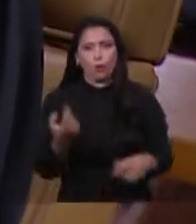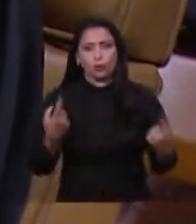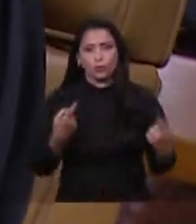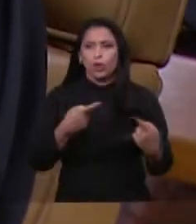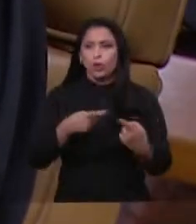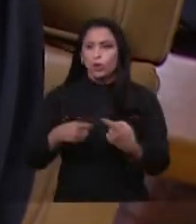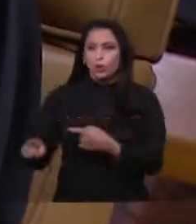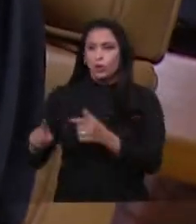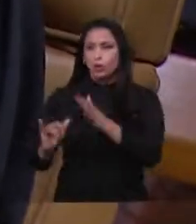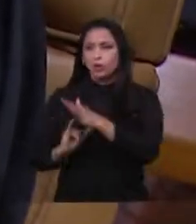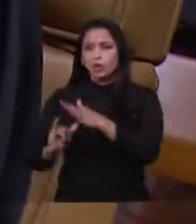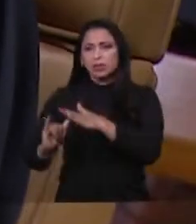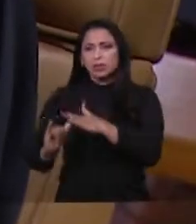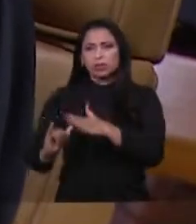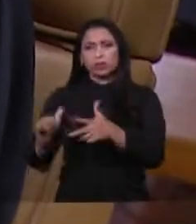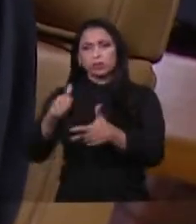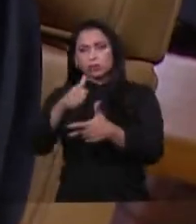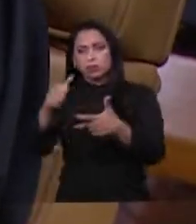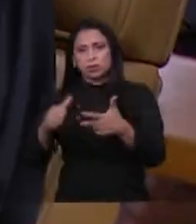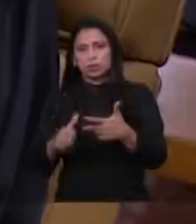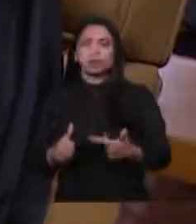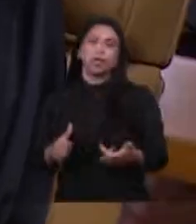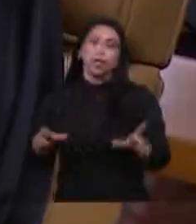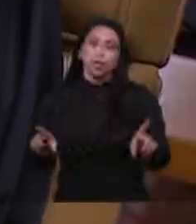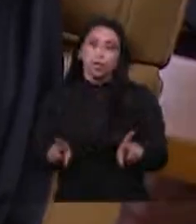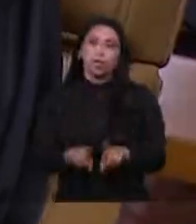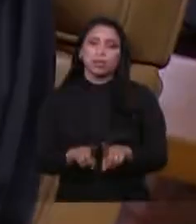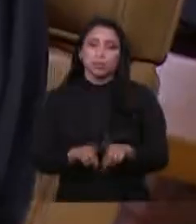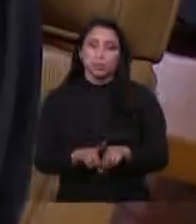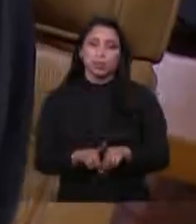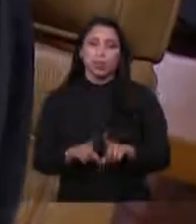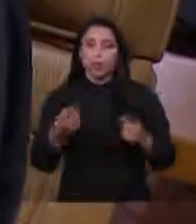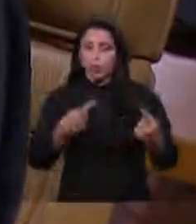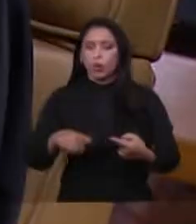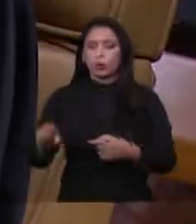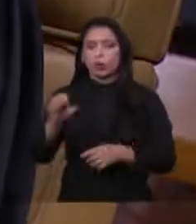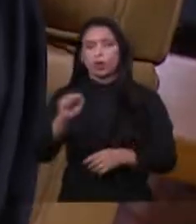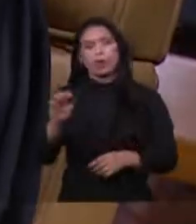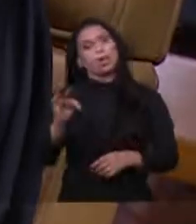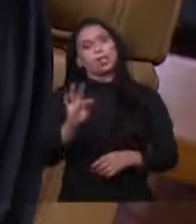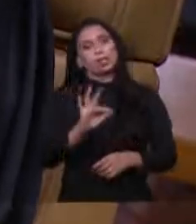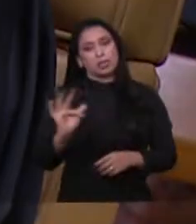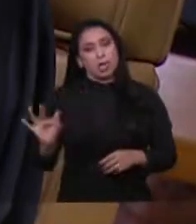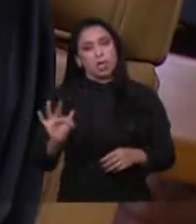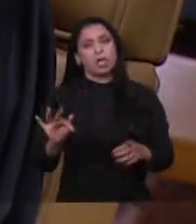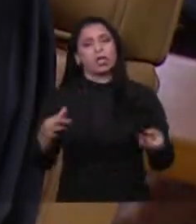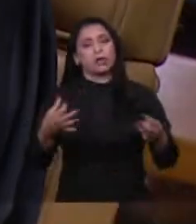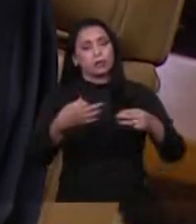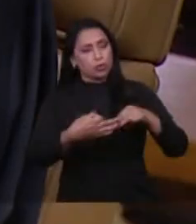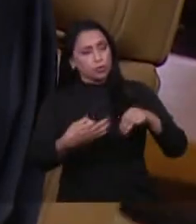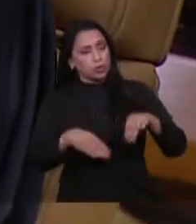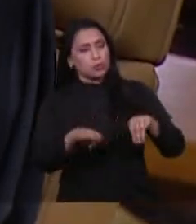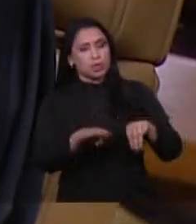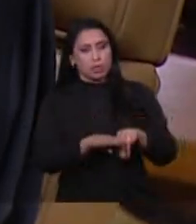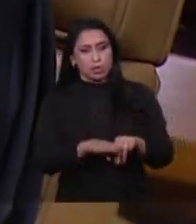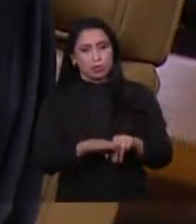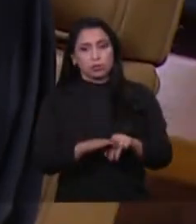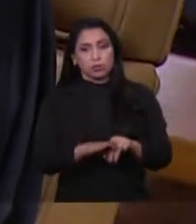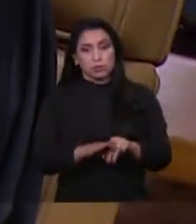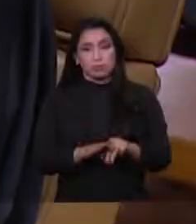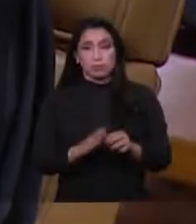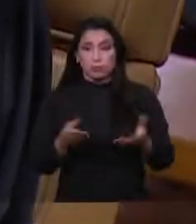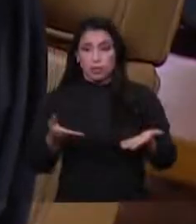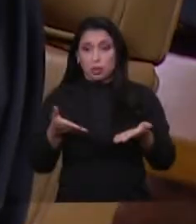as instituições, e notadamente contra o Supremo Tribunal Federal e os seus integrantes. E,